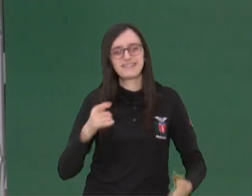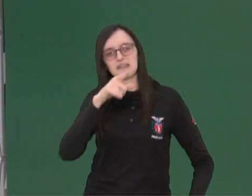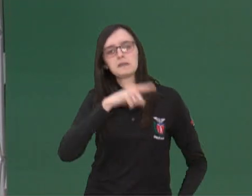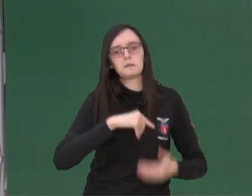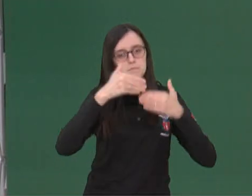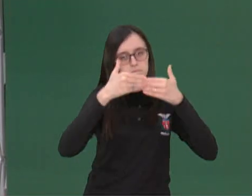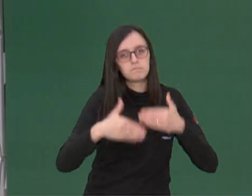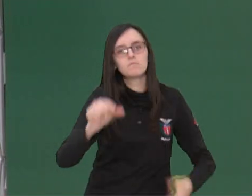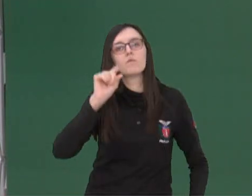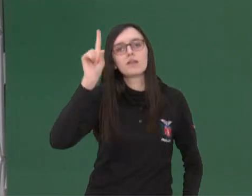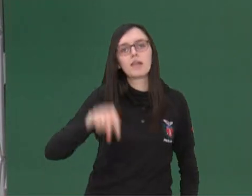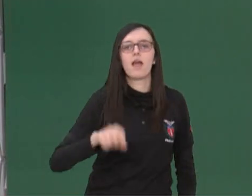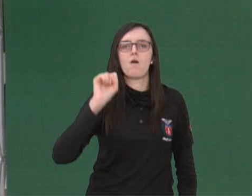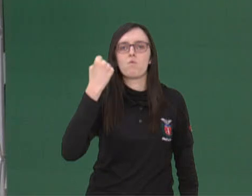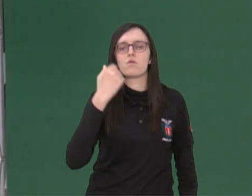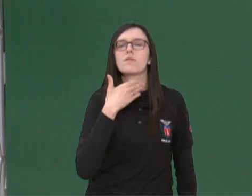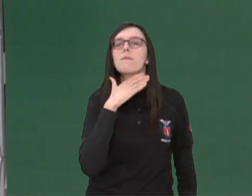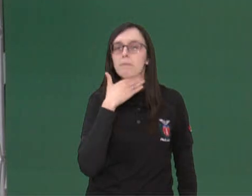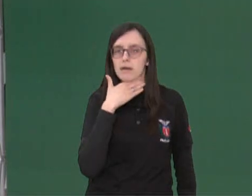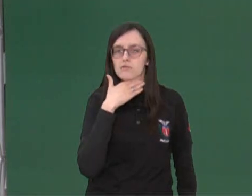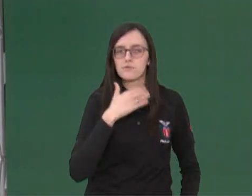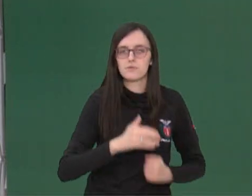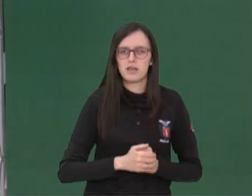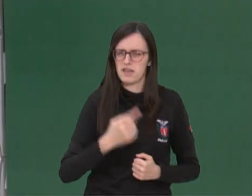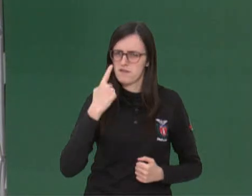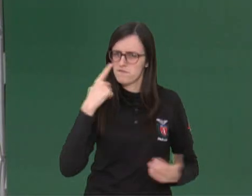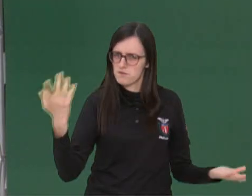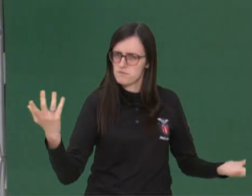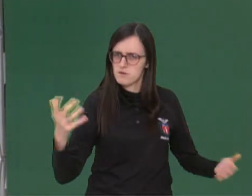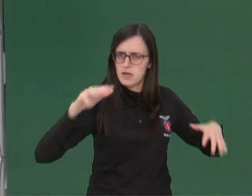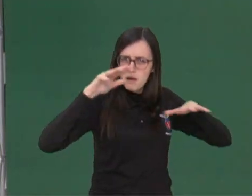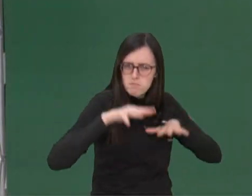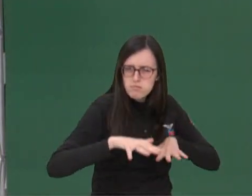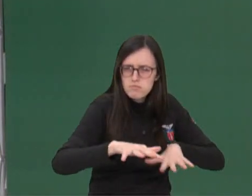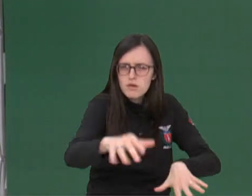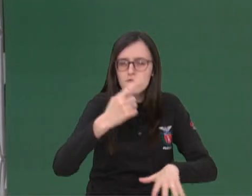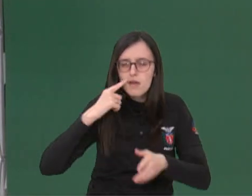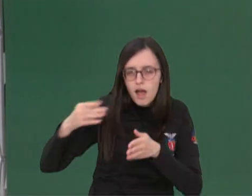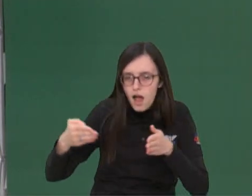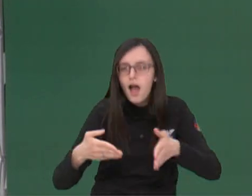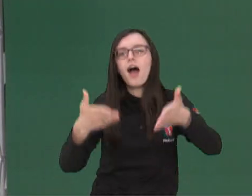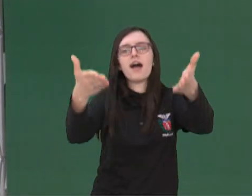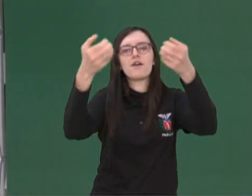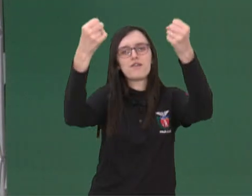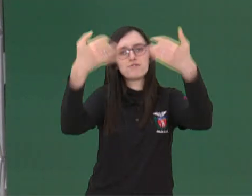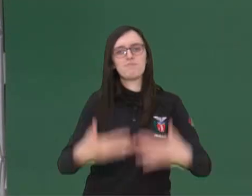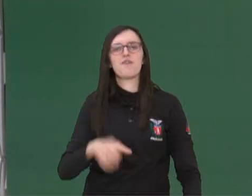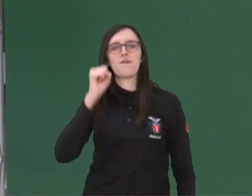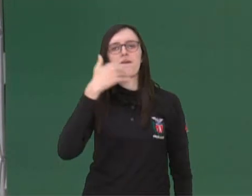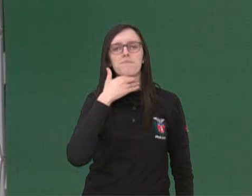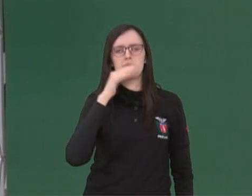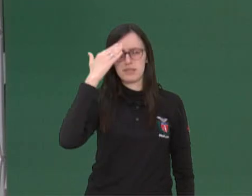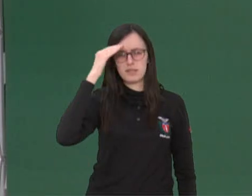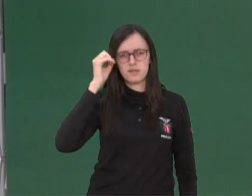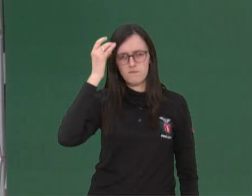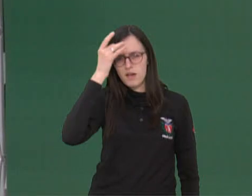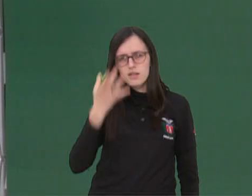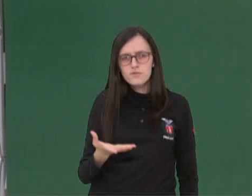partir daí, então, o teu 8 de março. Olha só a caminhada toda que fizemos para chegar nessa data. Conseguiu entender mais